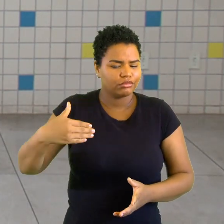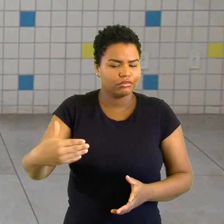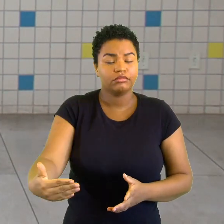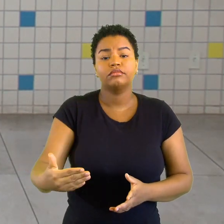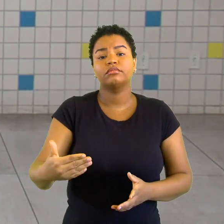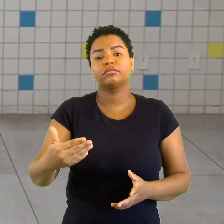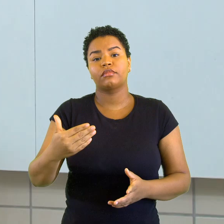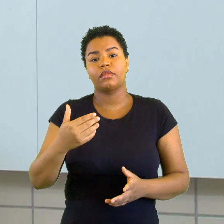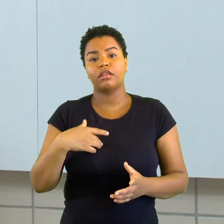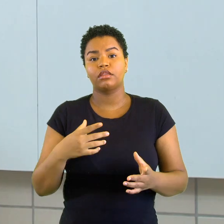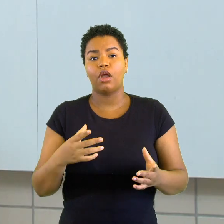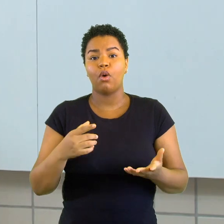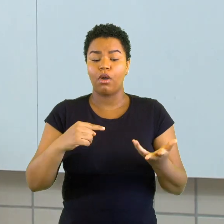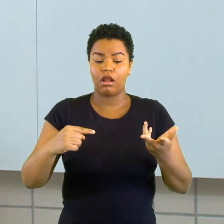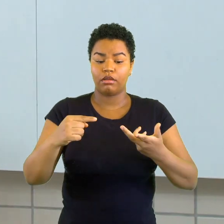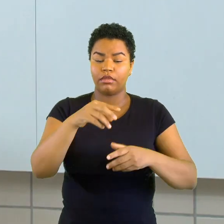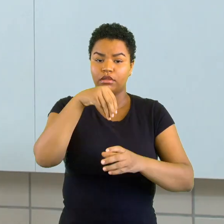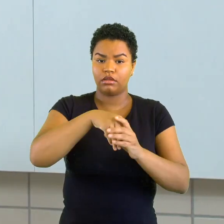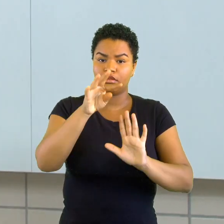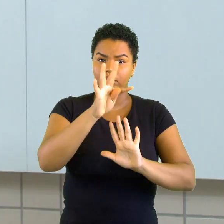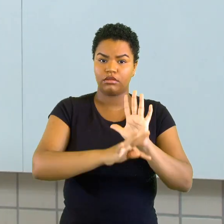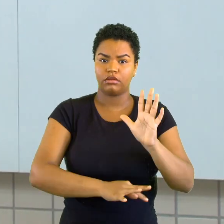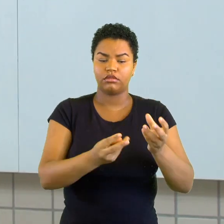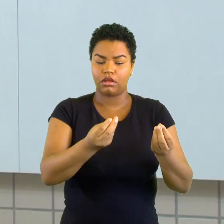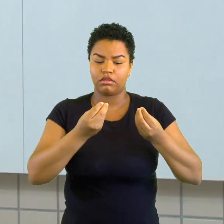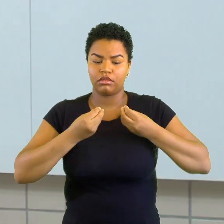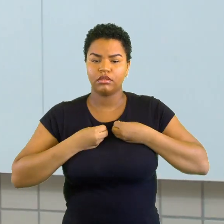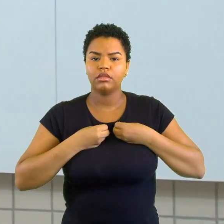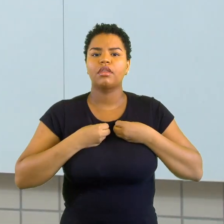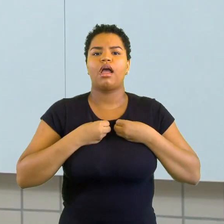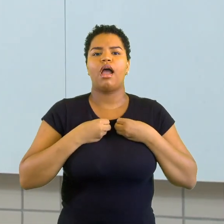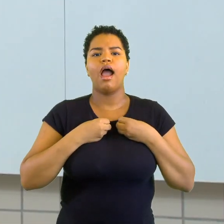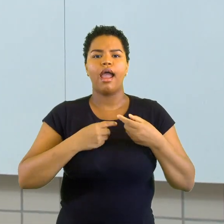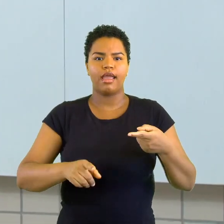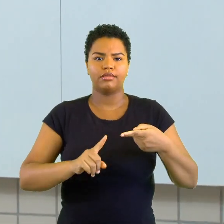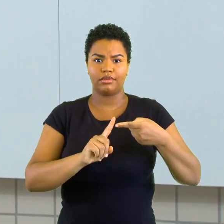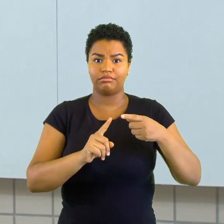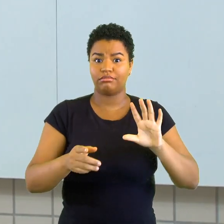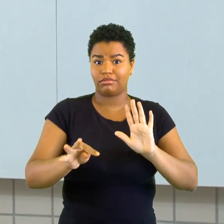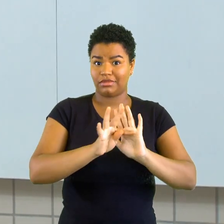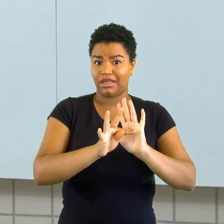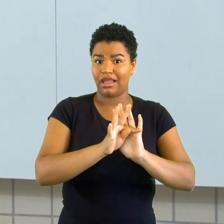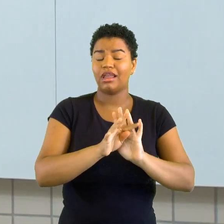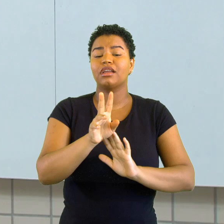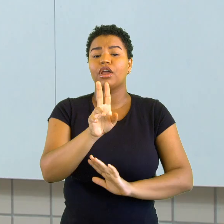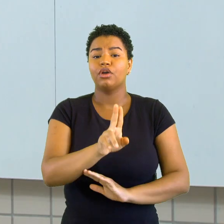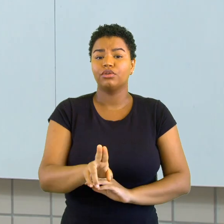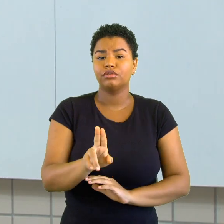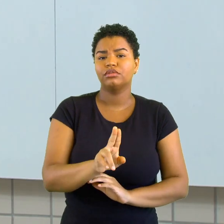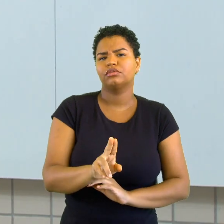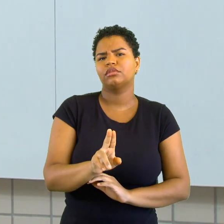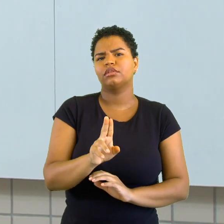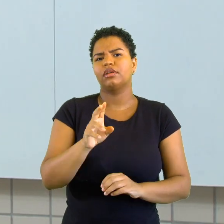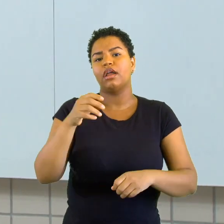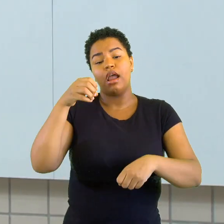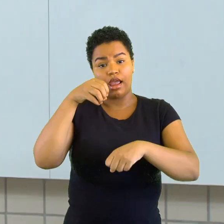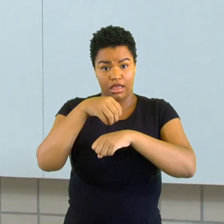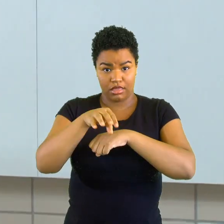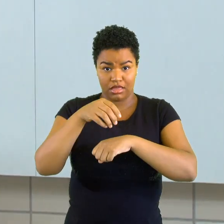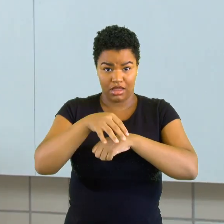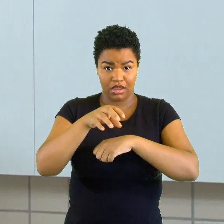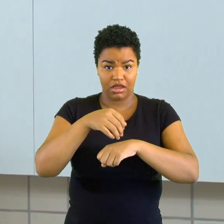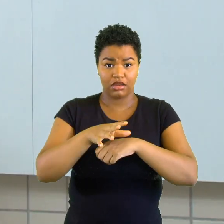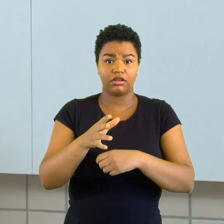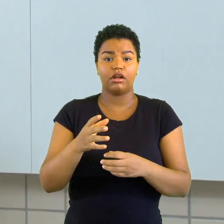que o texto nos oferece, a técnica skimming, ela trabalha com 4 tipos de pistas comuns, que são elas: as